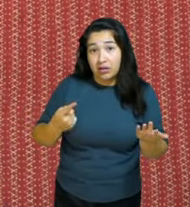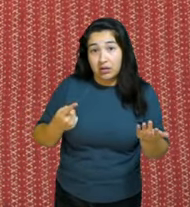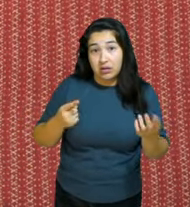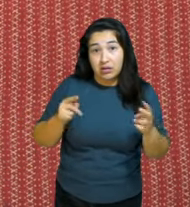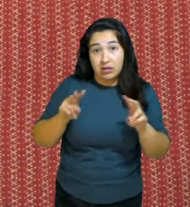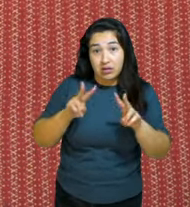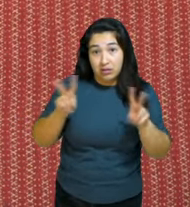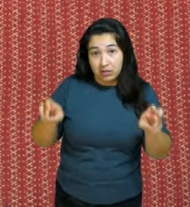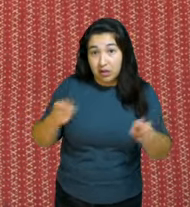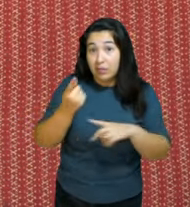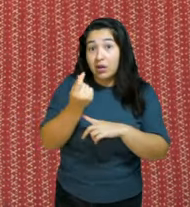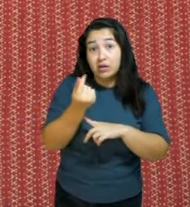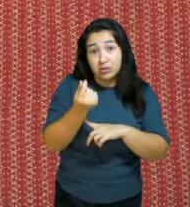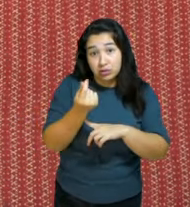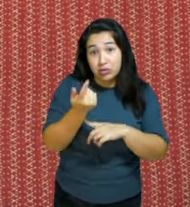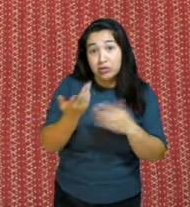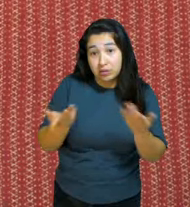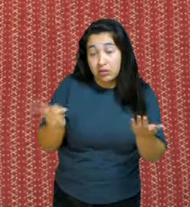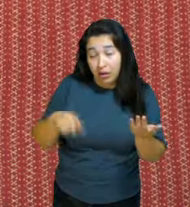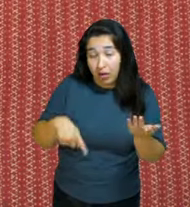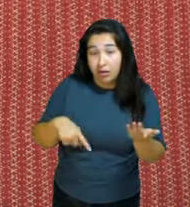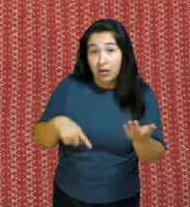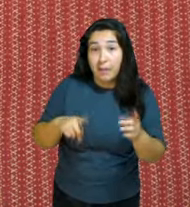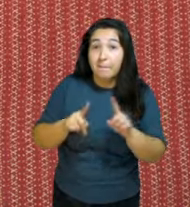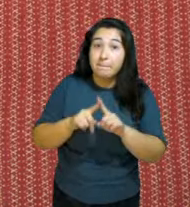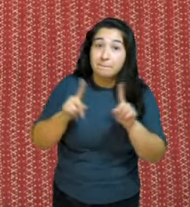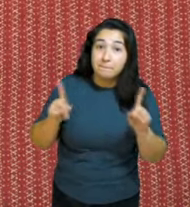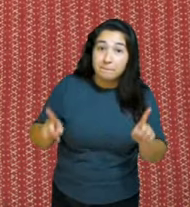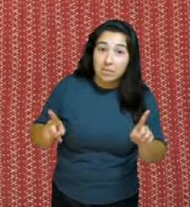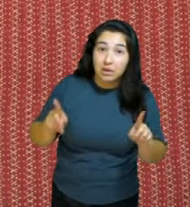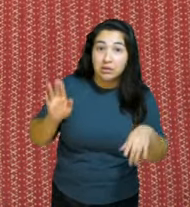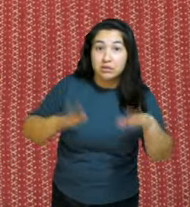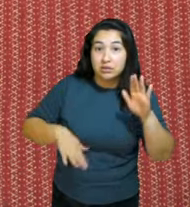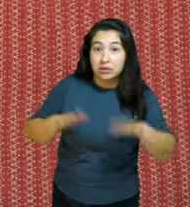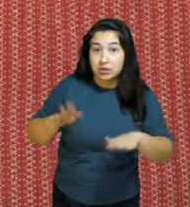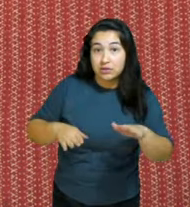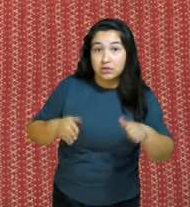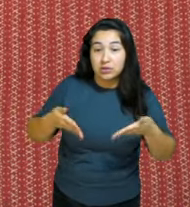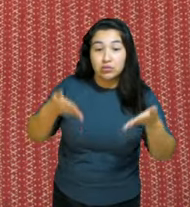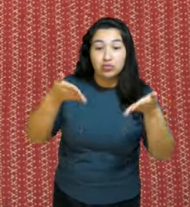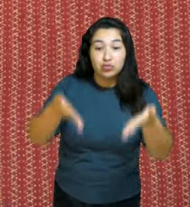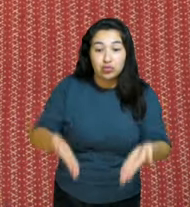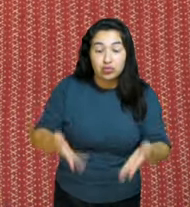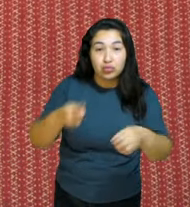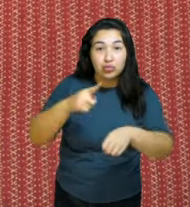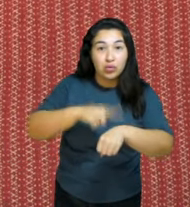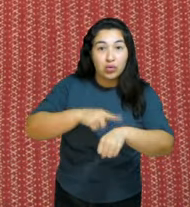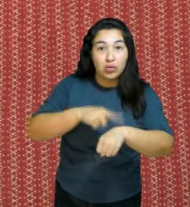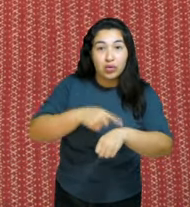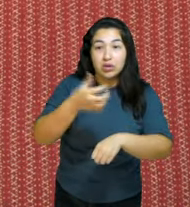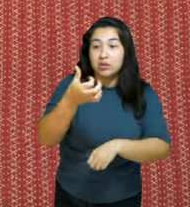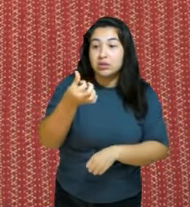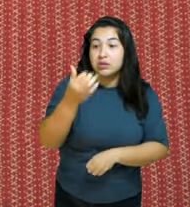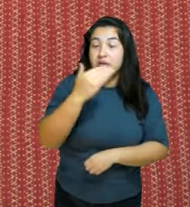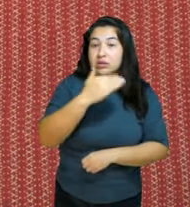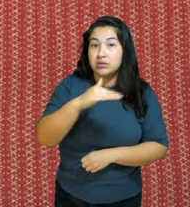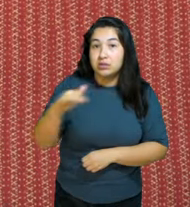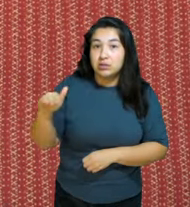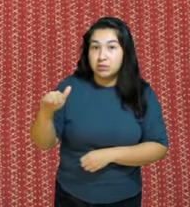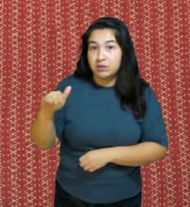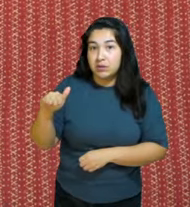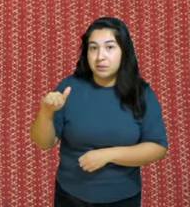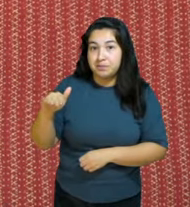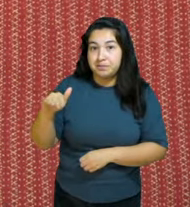é uma questão de grana também, pode ser. Mas nós chegamos 6h30 na pista,